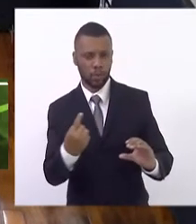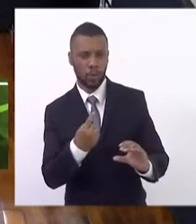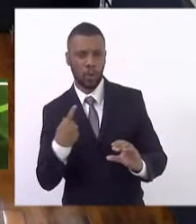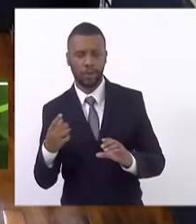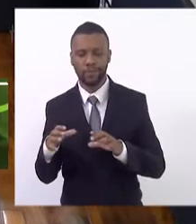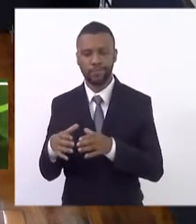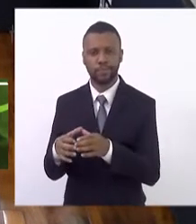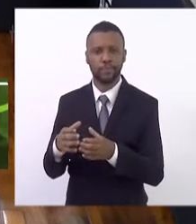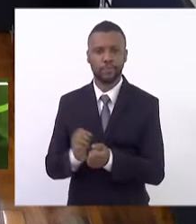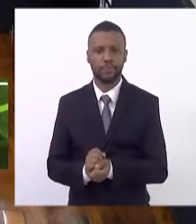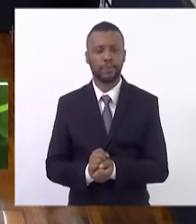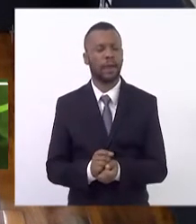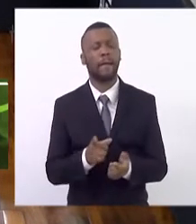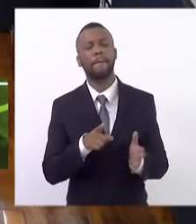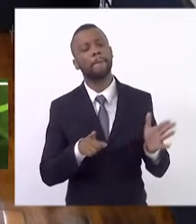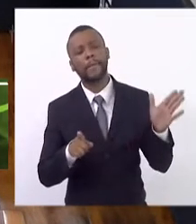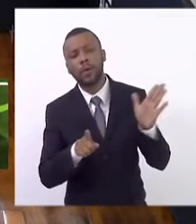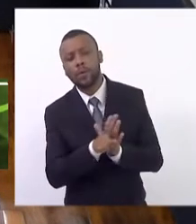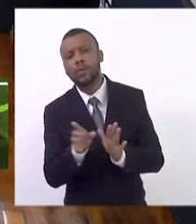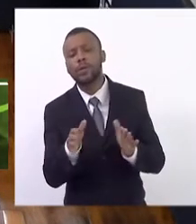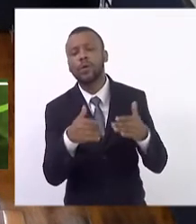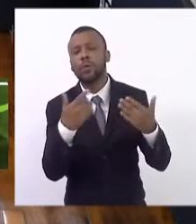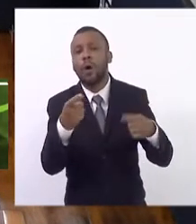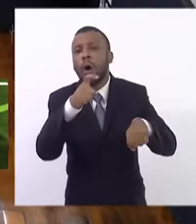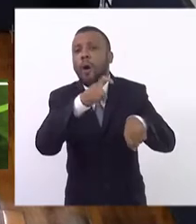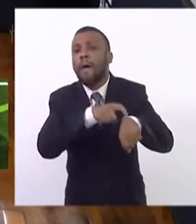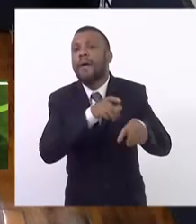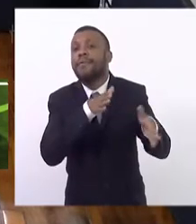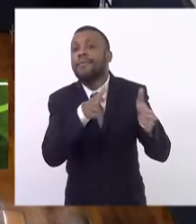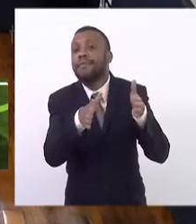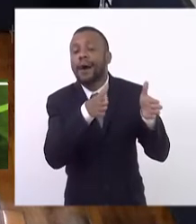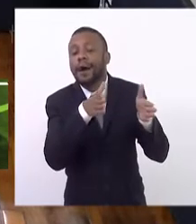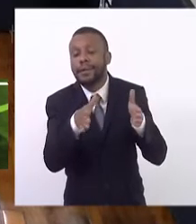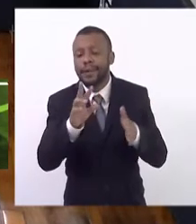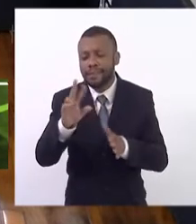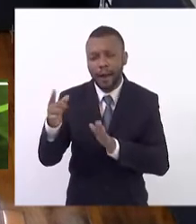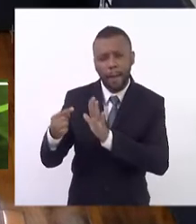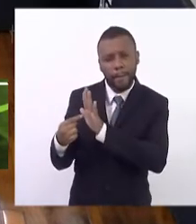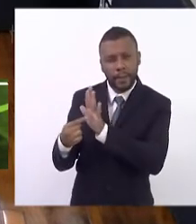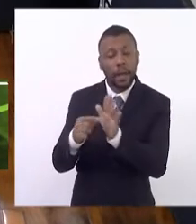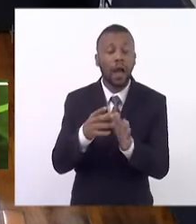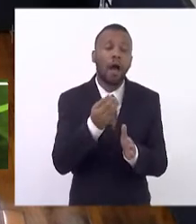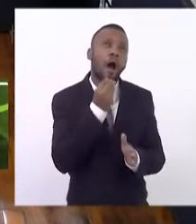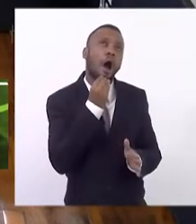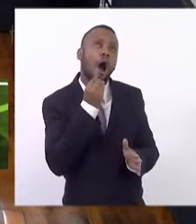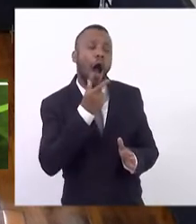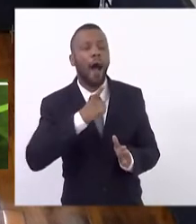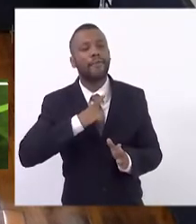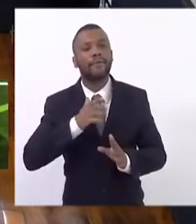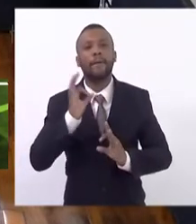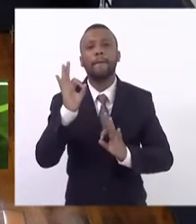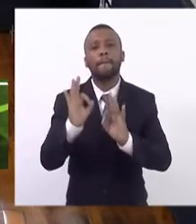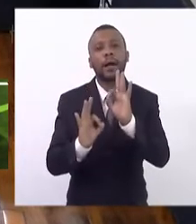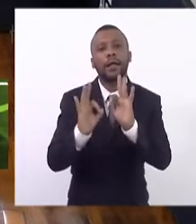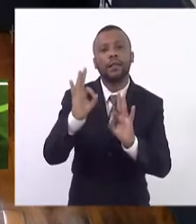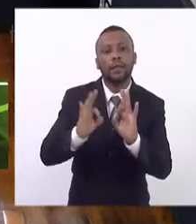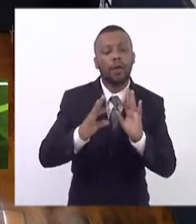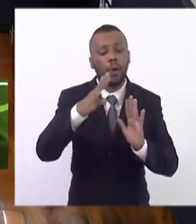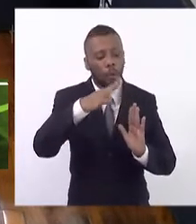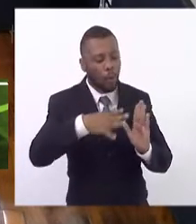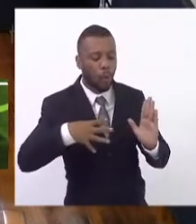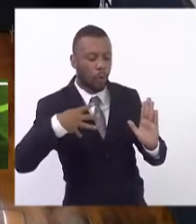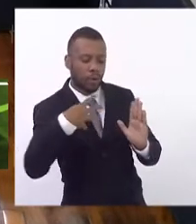que está agora, em que fase... Porque é claro que deve ter tido todo um cronograma